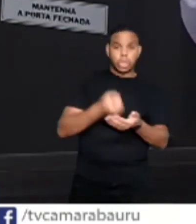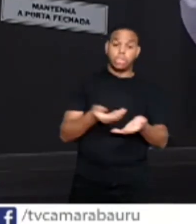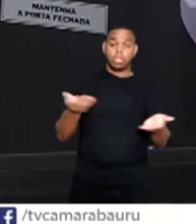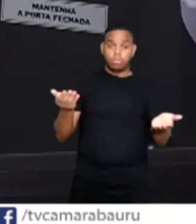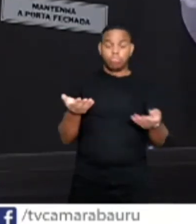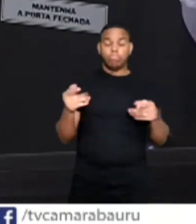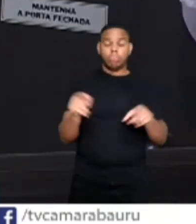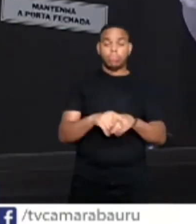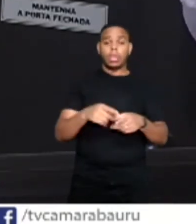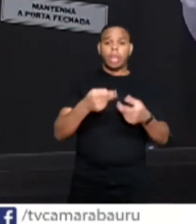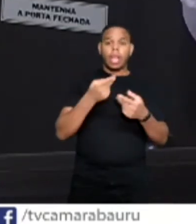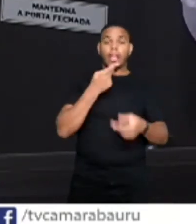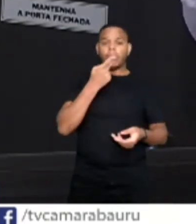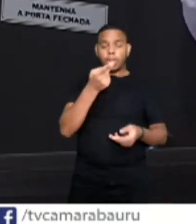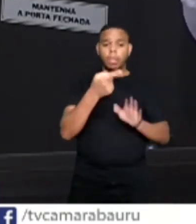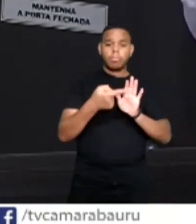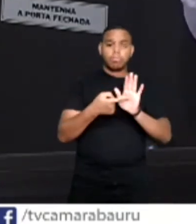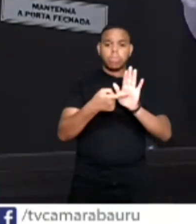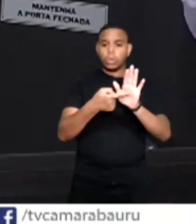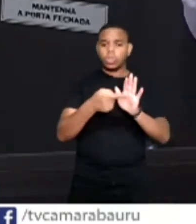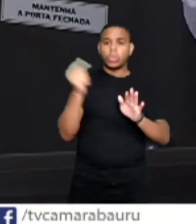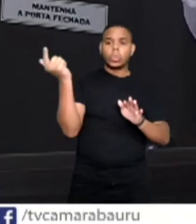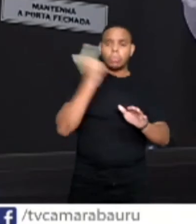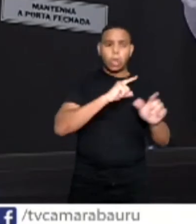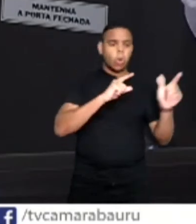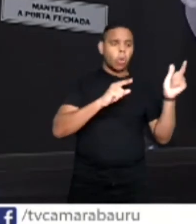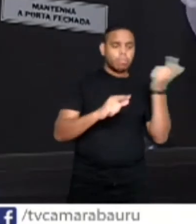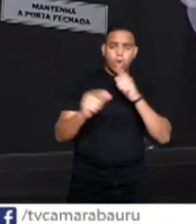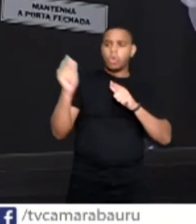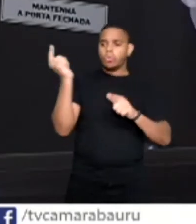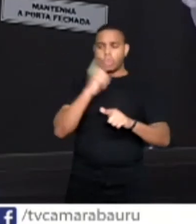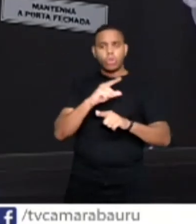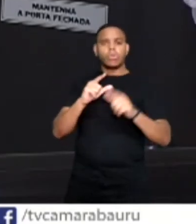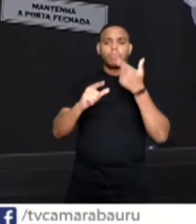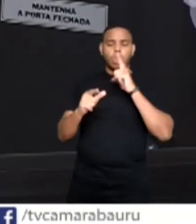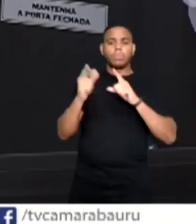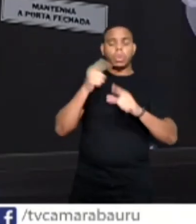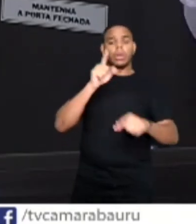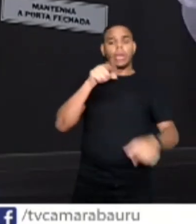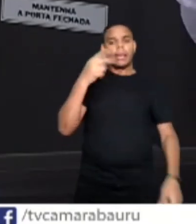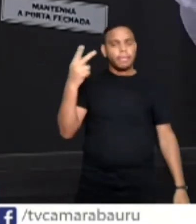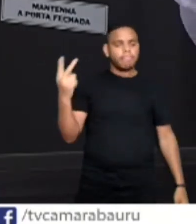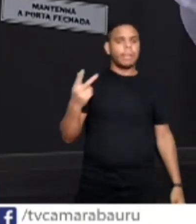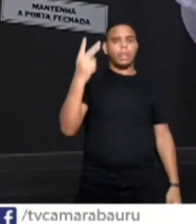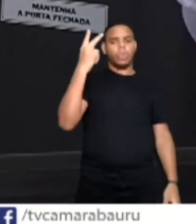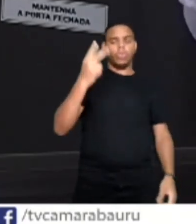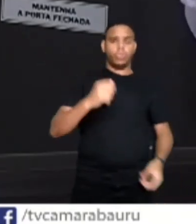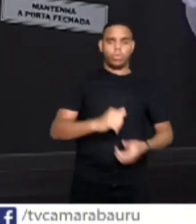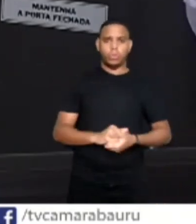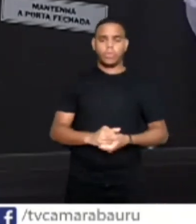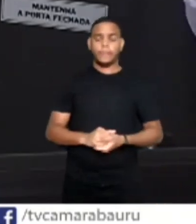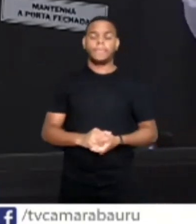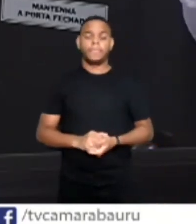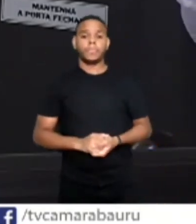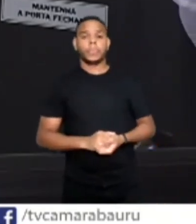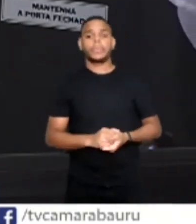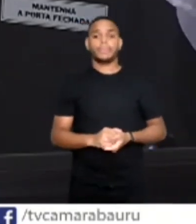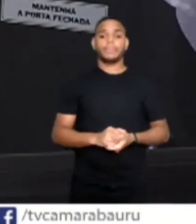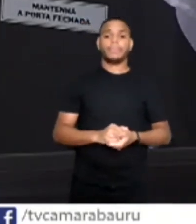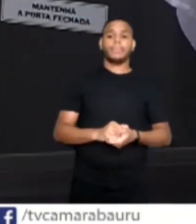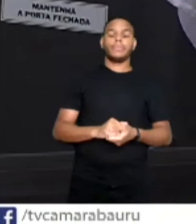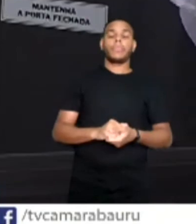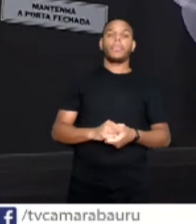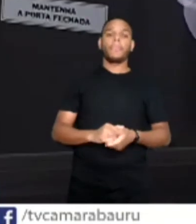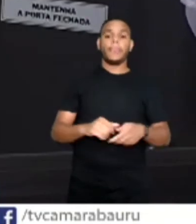e demonstrar de modo a realçar o valor do parlamento. Vejamos anúncios recentes do governo